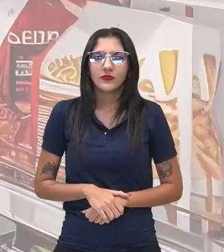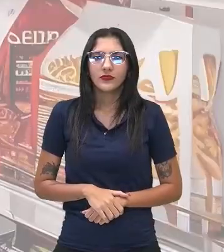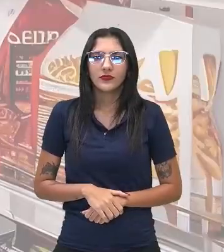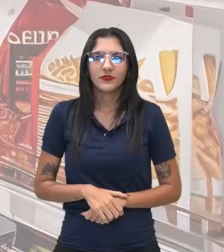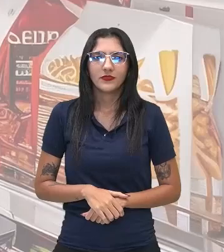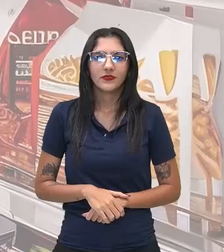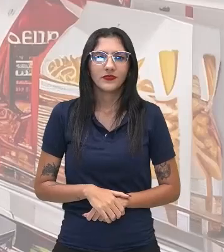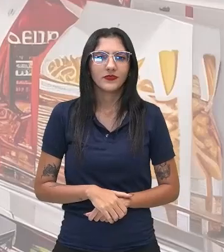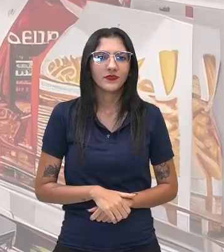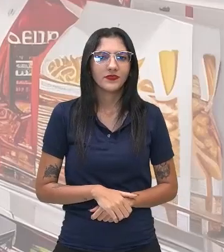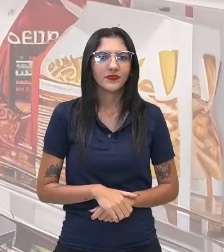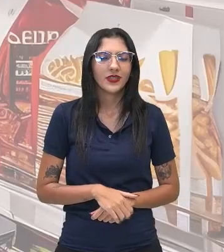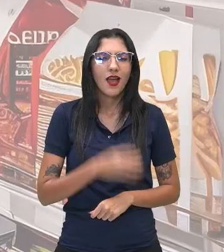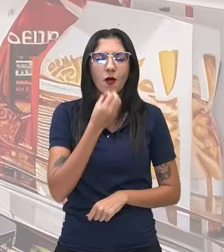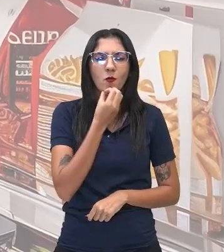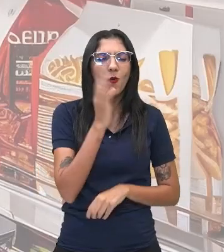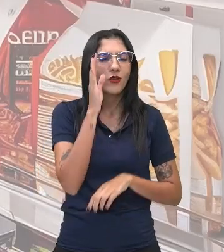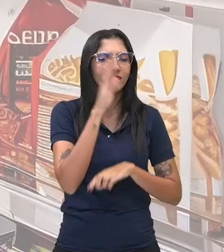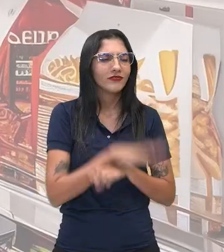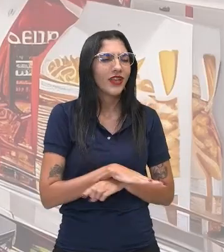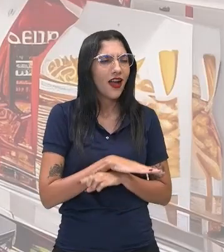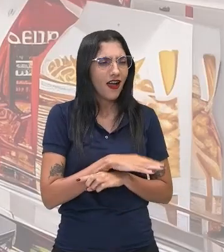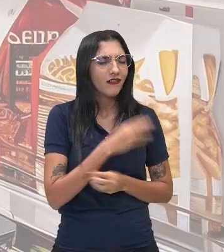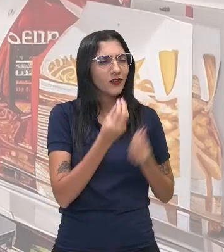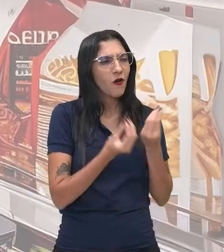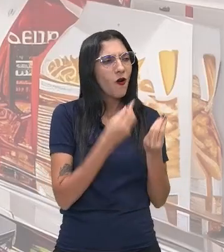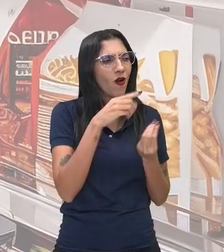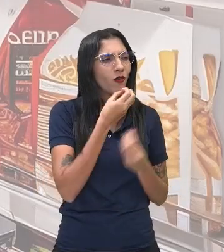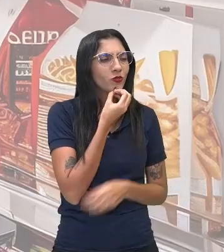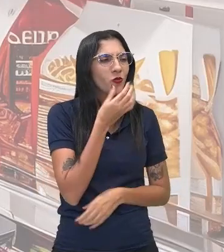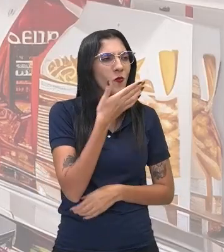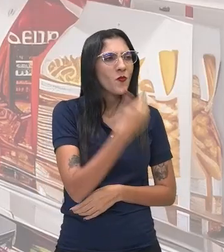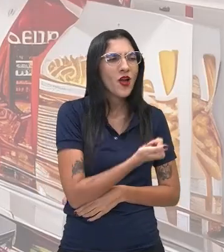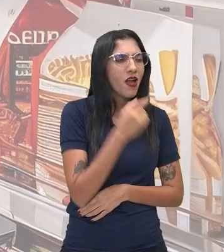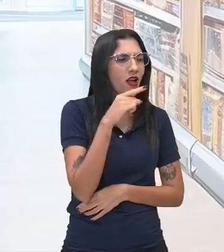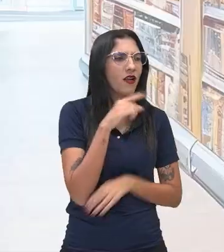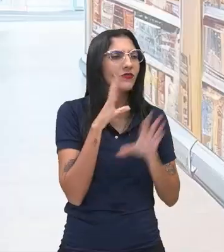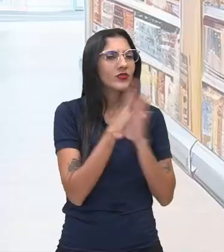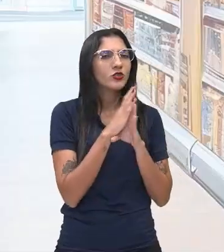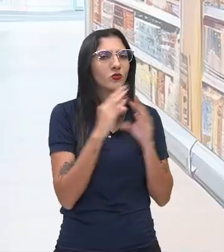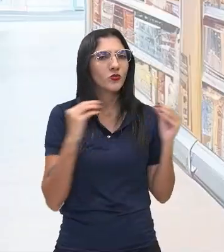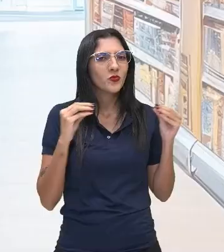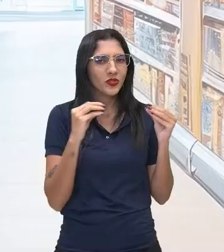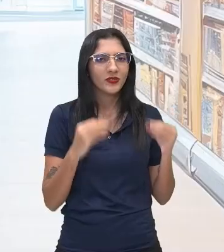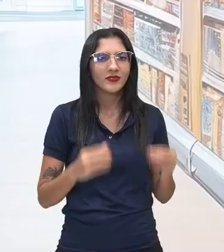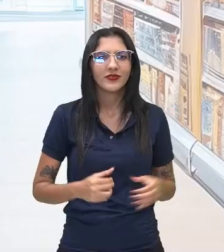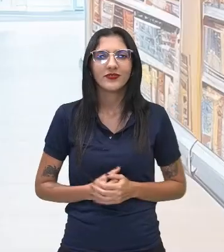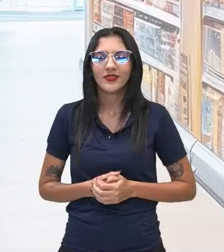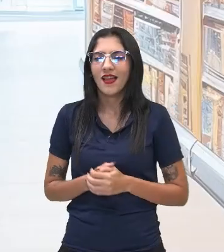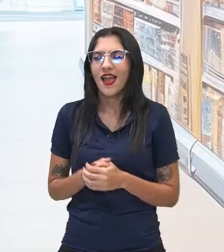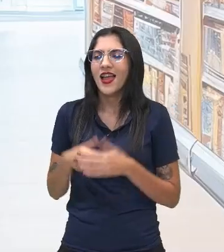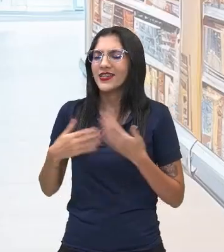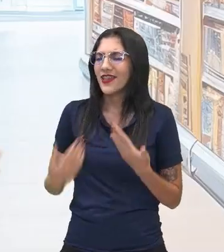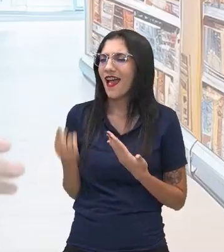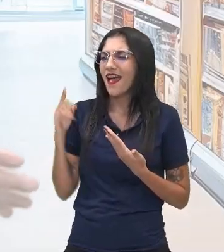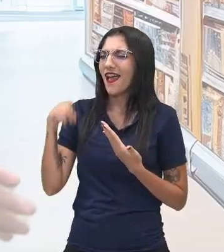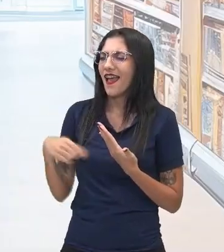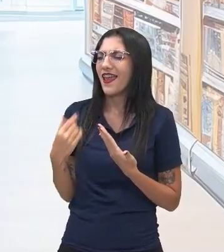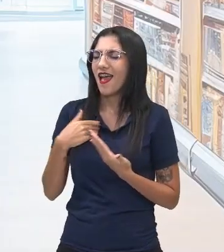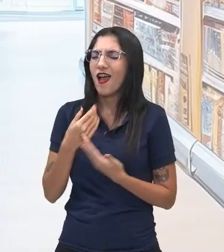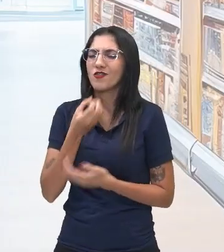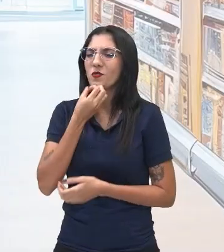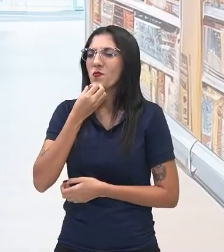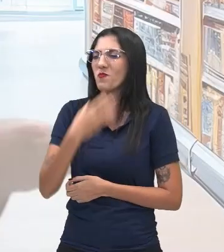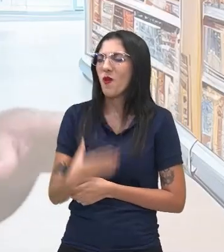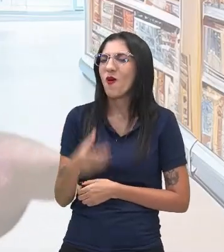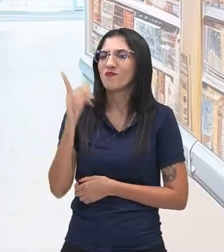Boa tarde, Zé! Como você tá? Faz tempo que eu não te vejo. E aí, Dona Clara? Eu tô de boa, sabe